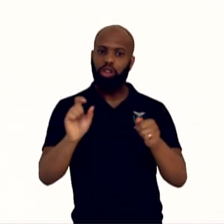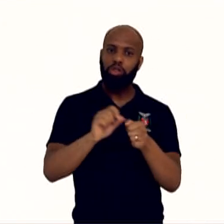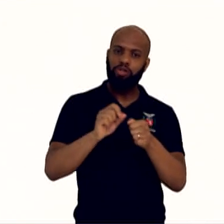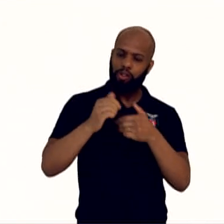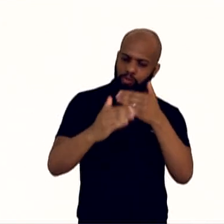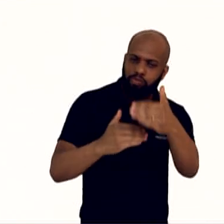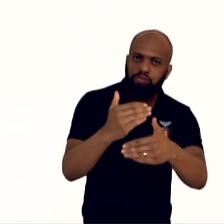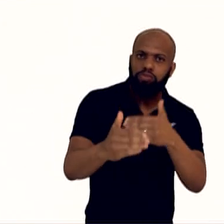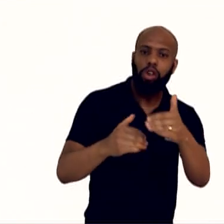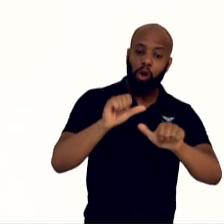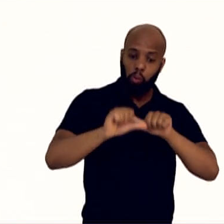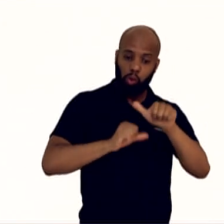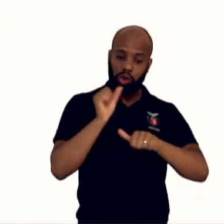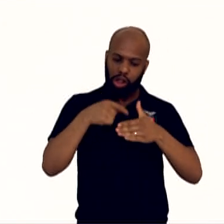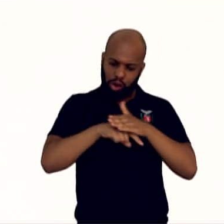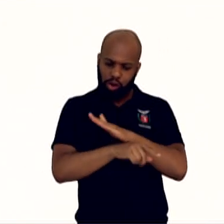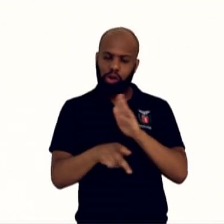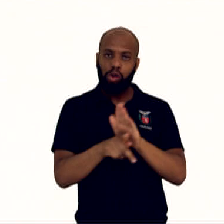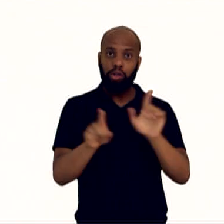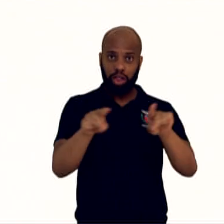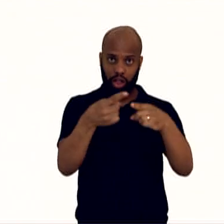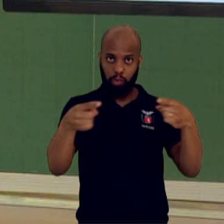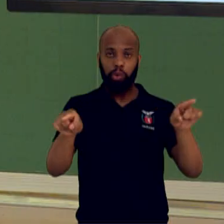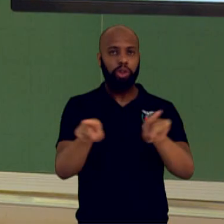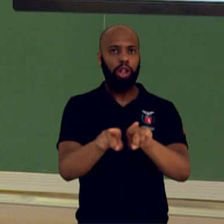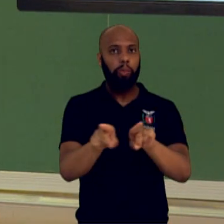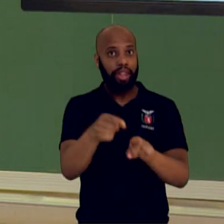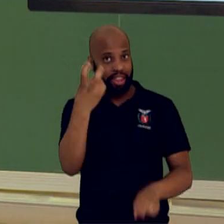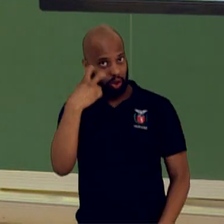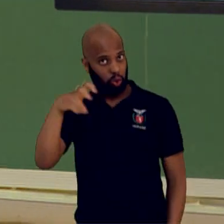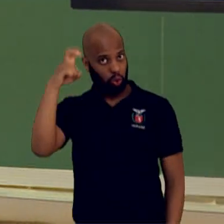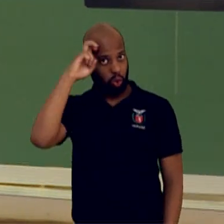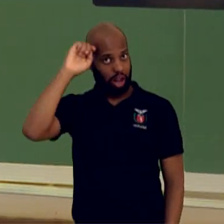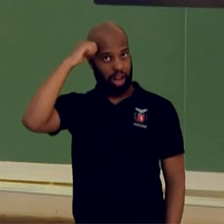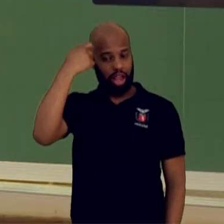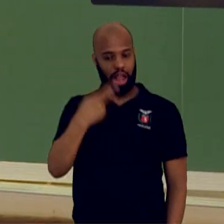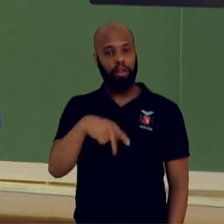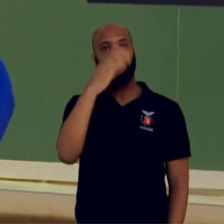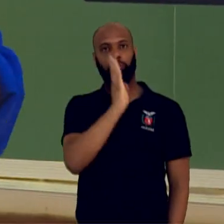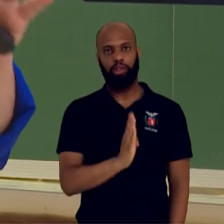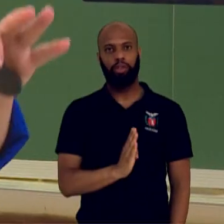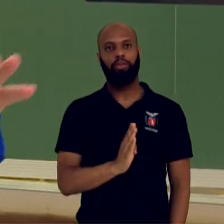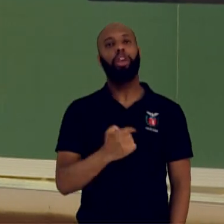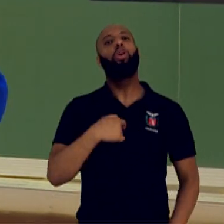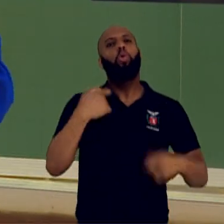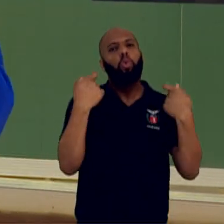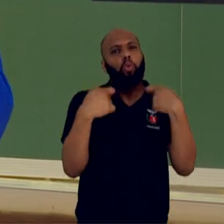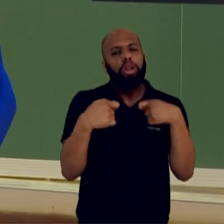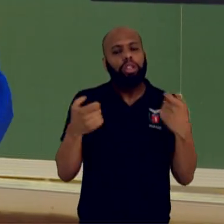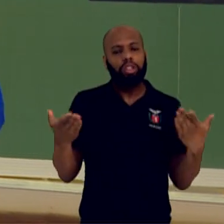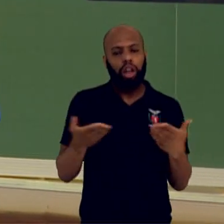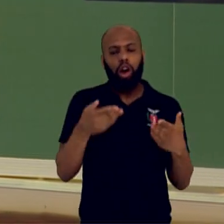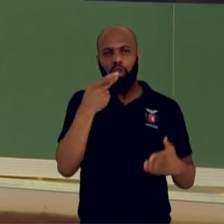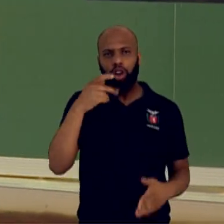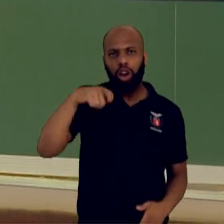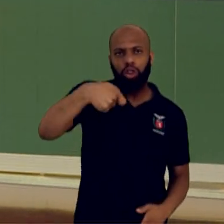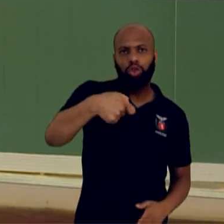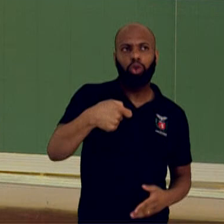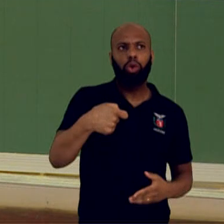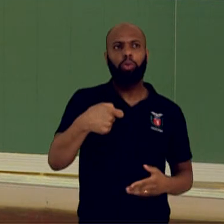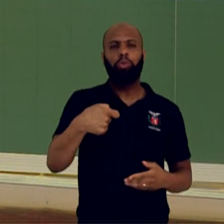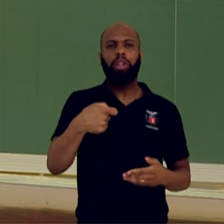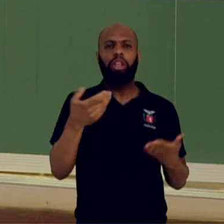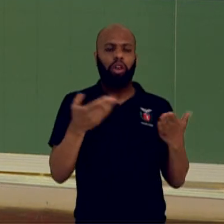na música e na cultura negra do Brasil. Gente, antes da gente continuar, eu tenho que falar um pouquinho sobre organização e interpretação